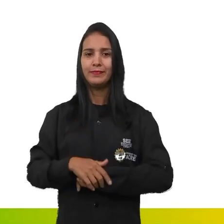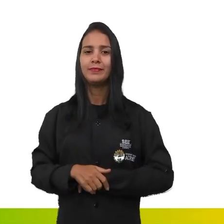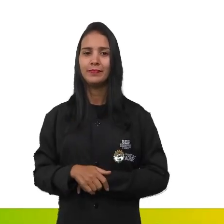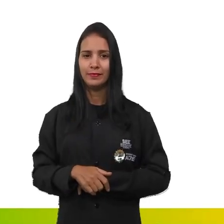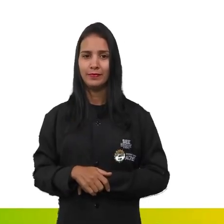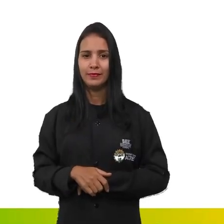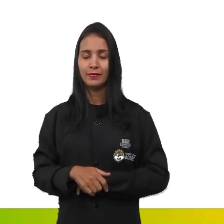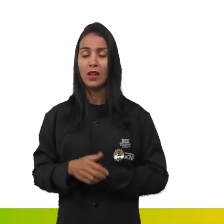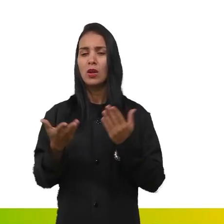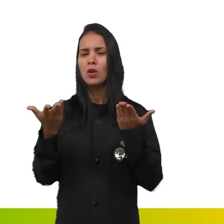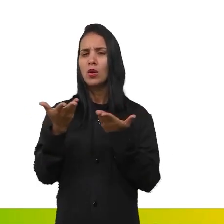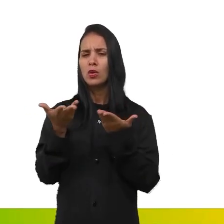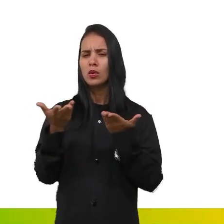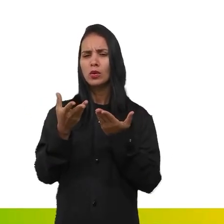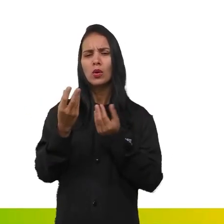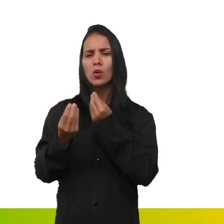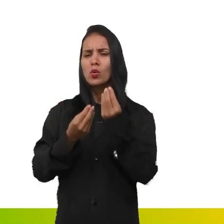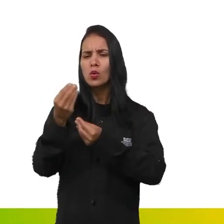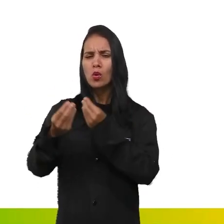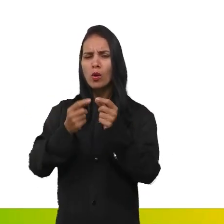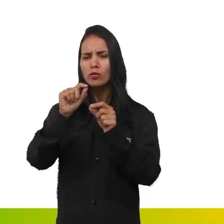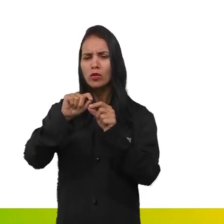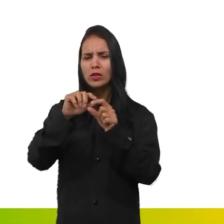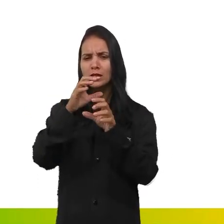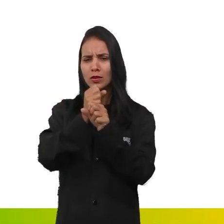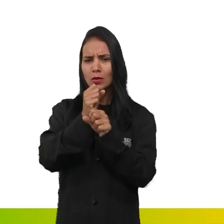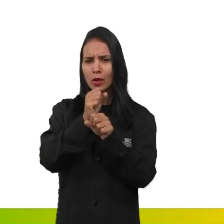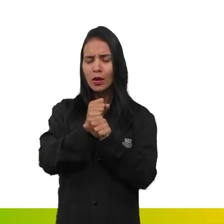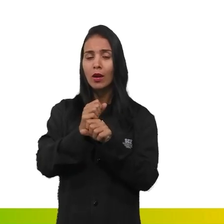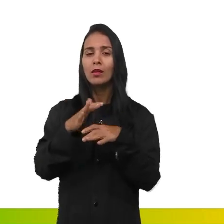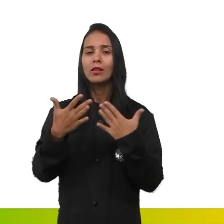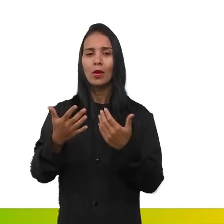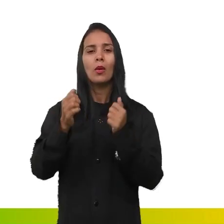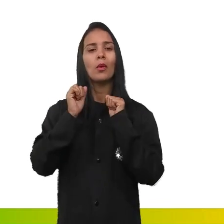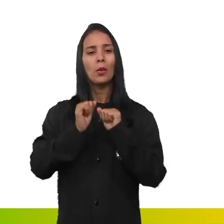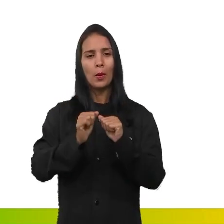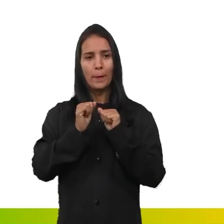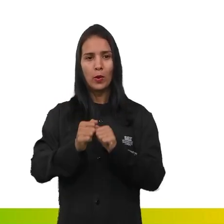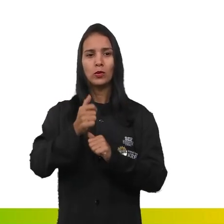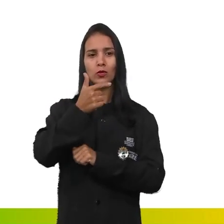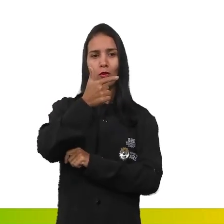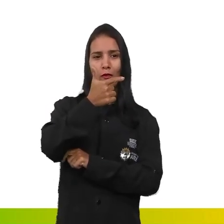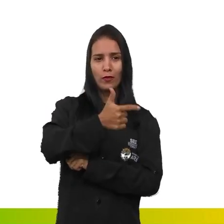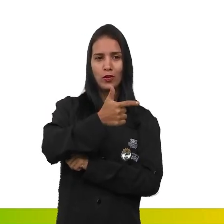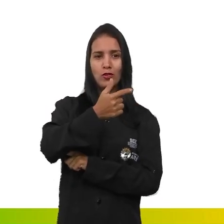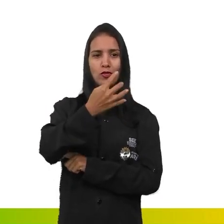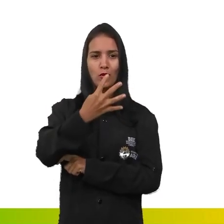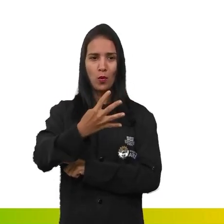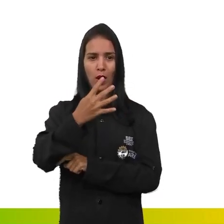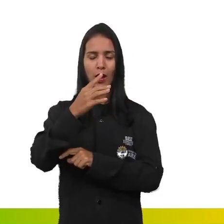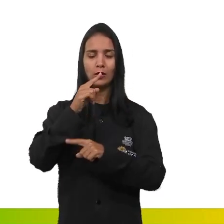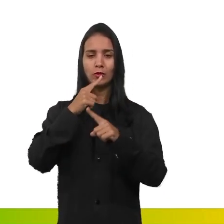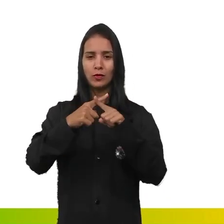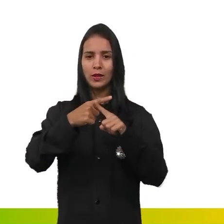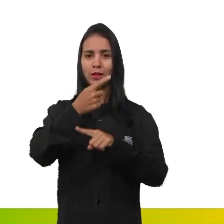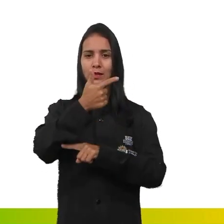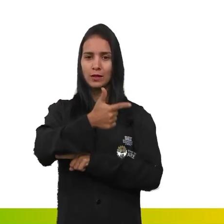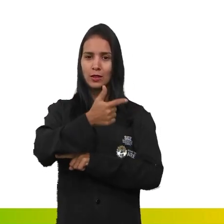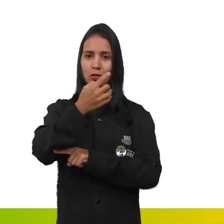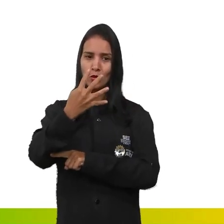da seguinte maneira. 24 vezes 24 vezes 40, dividido por 30 vezes